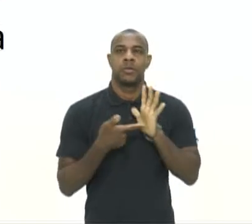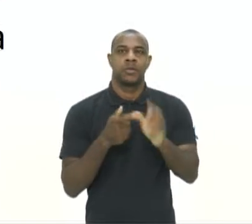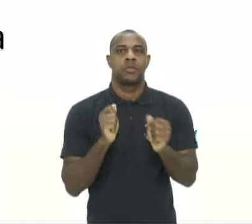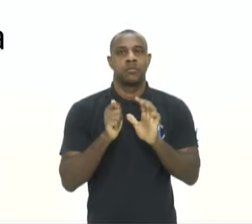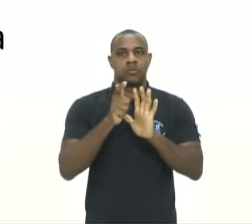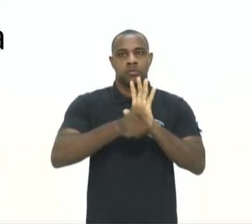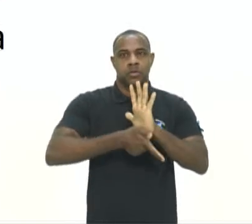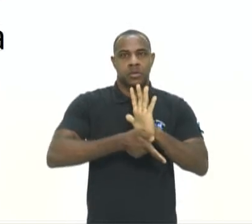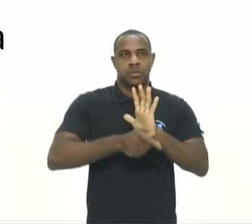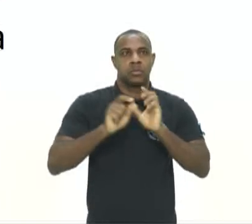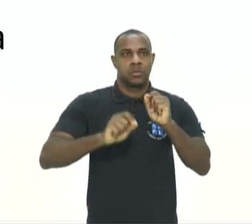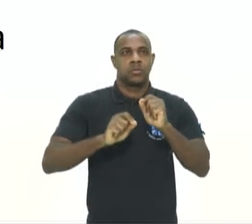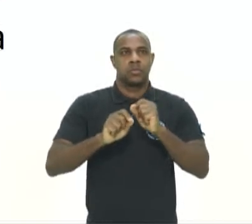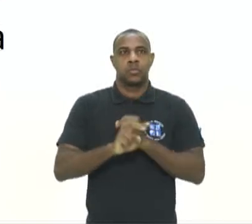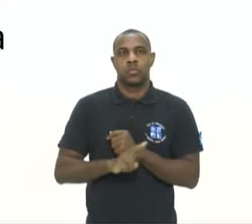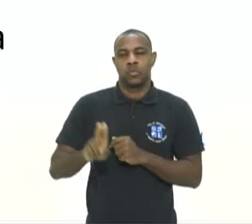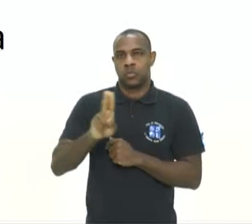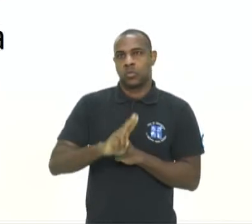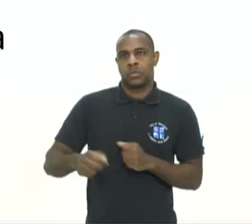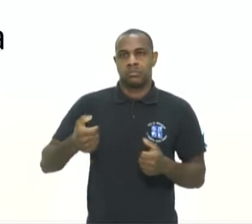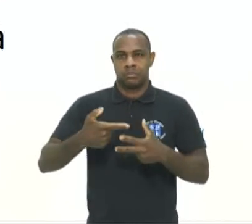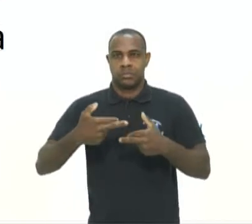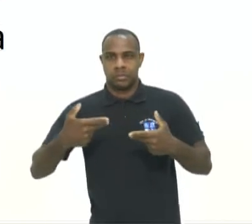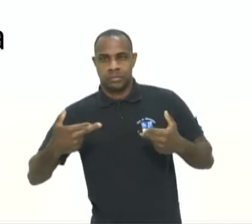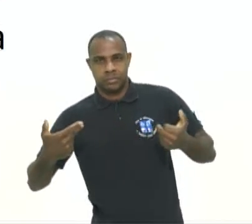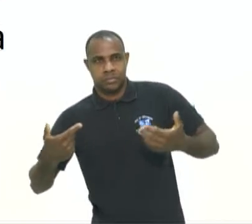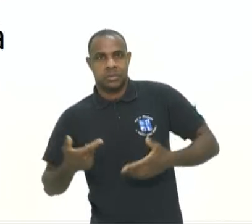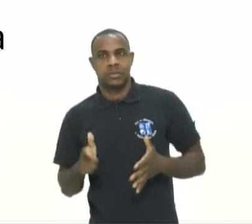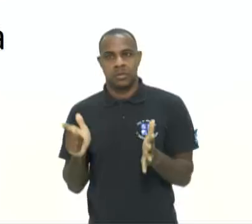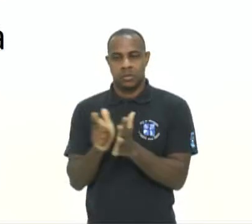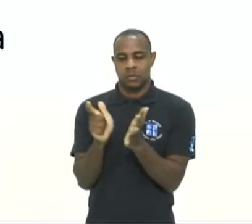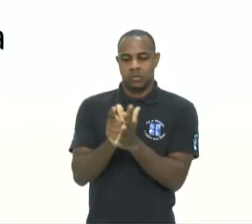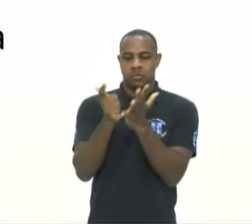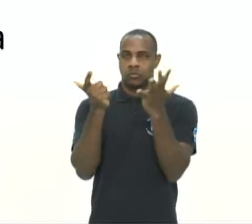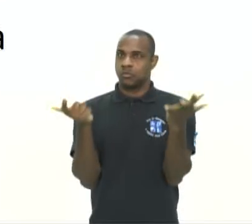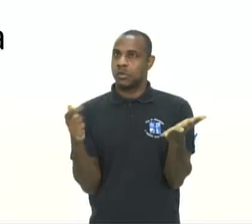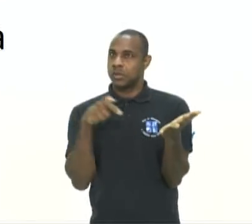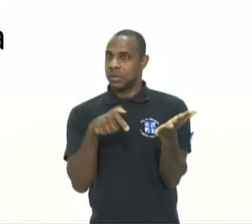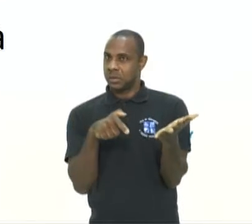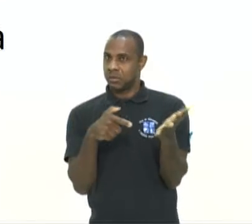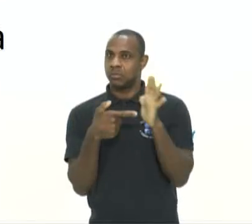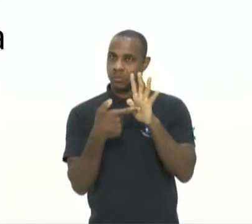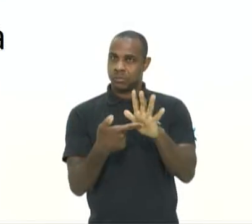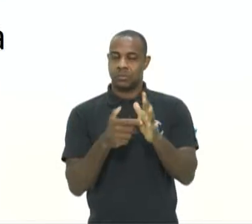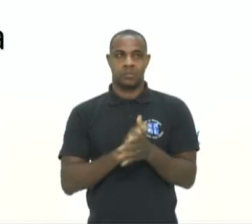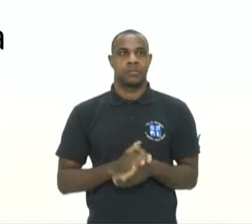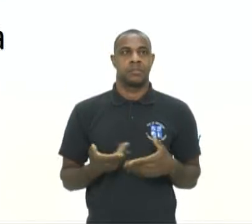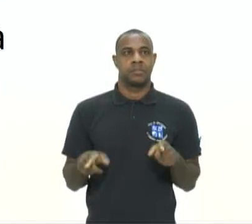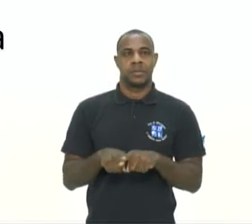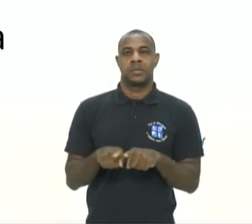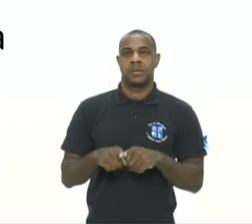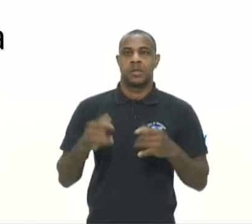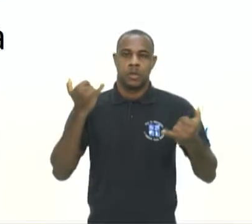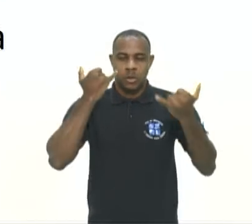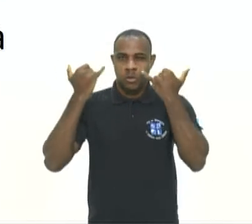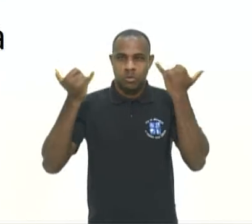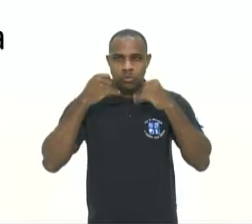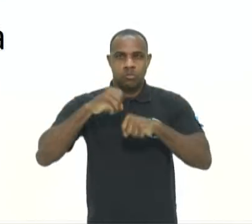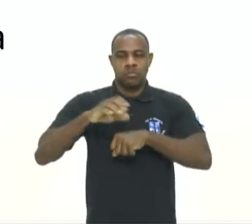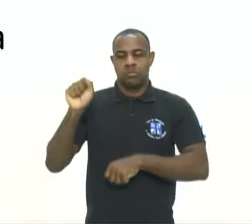os gêneros e outros elementos presentes na primeira página de um jornal impresso, ler manchetes e